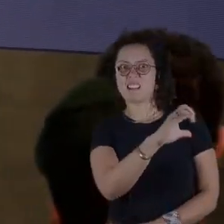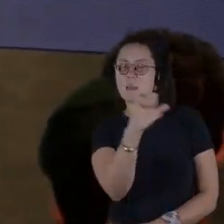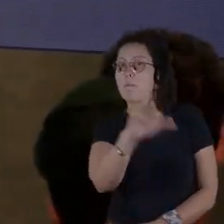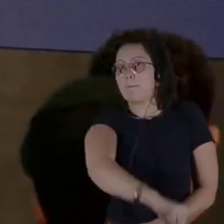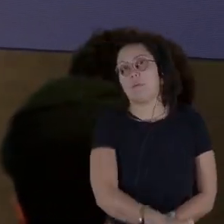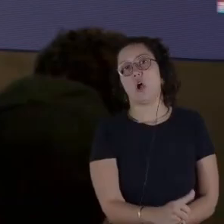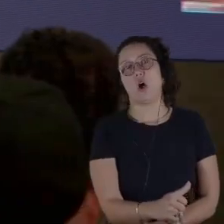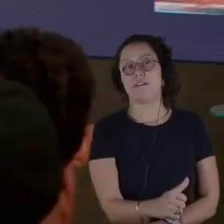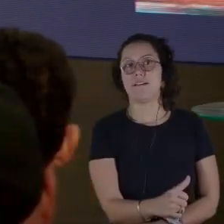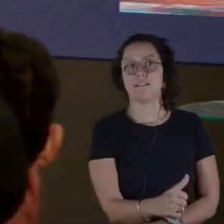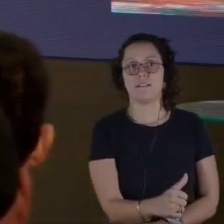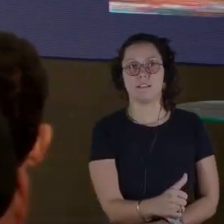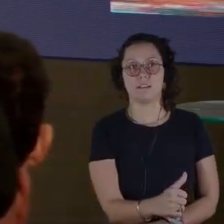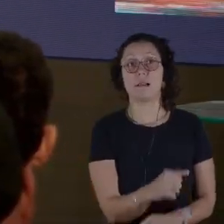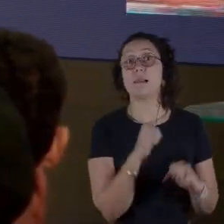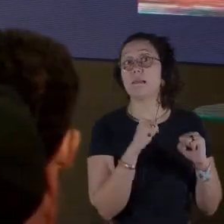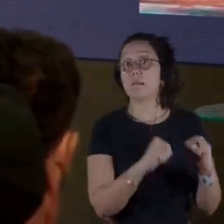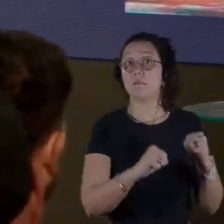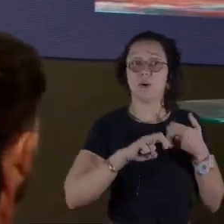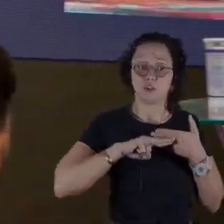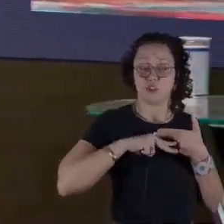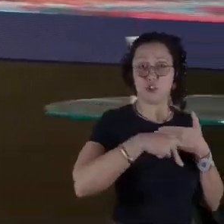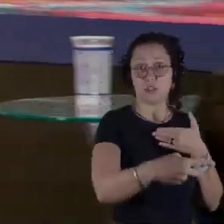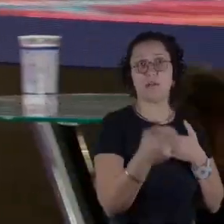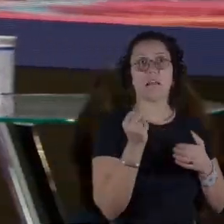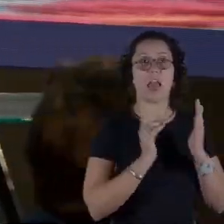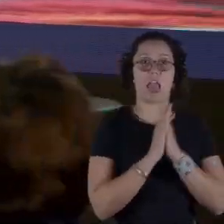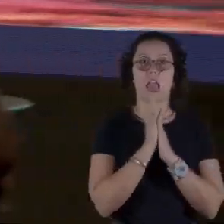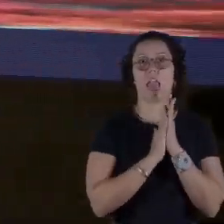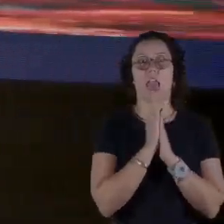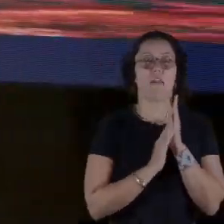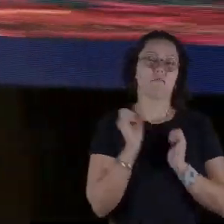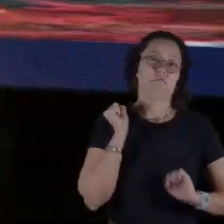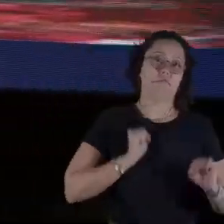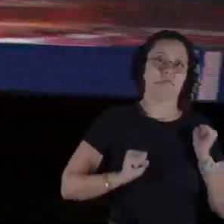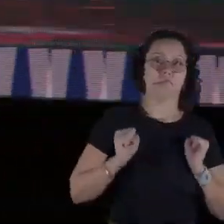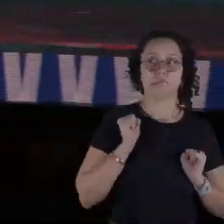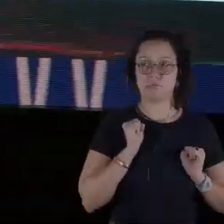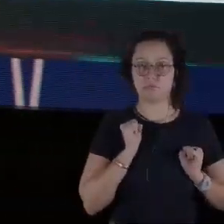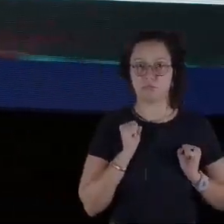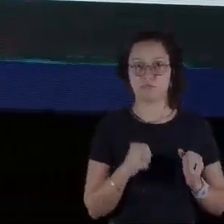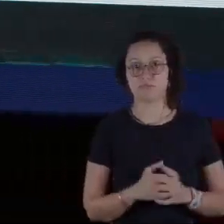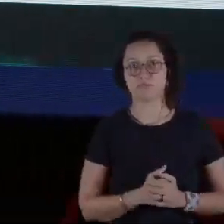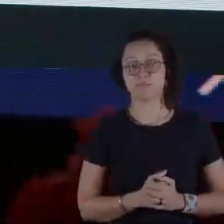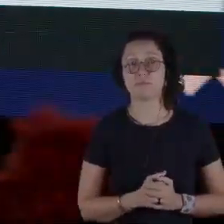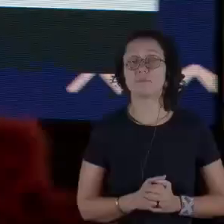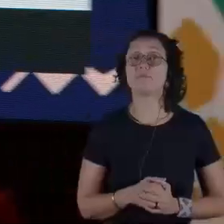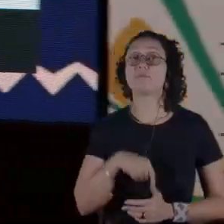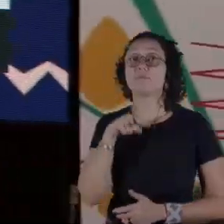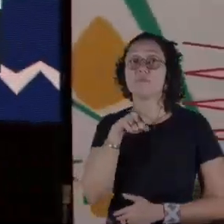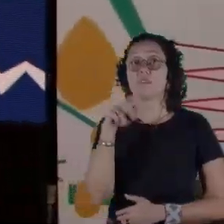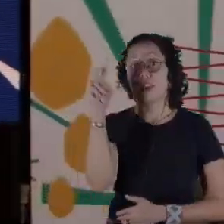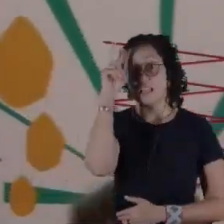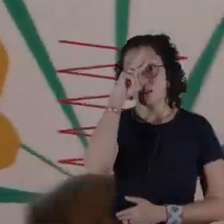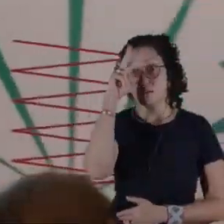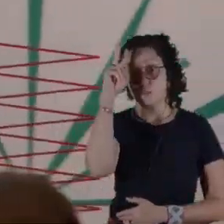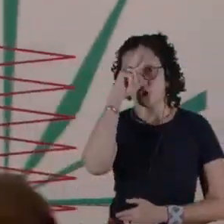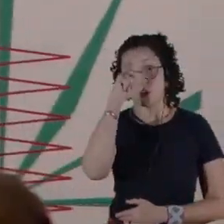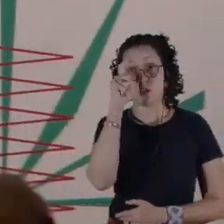Pode desencadenar ataque de pânico. Essa é uma história bem